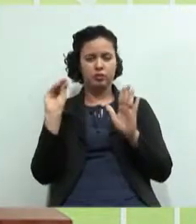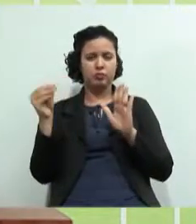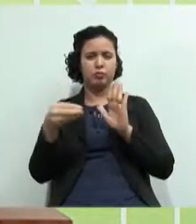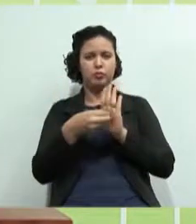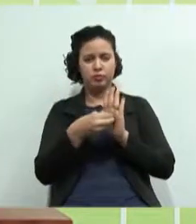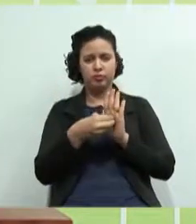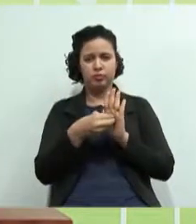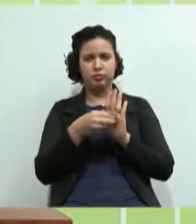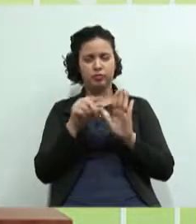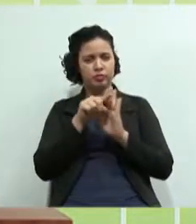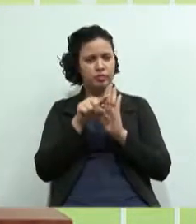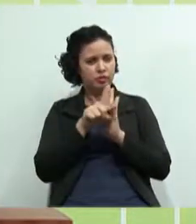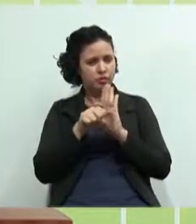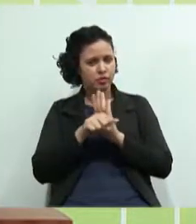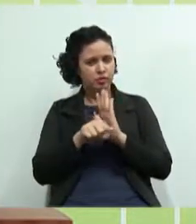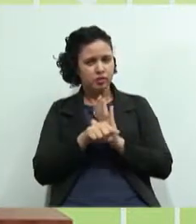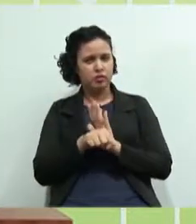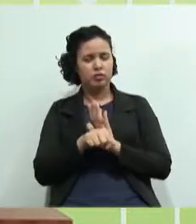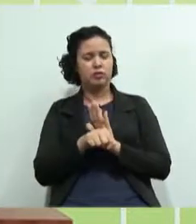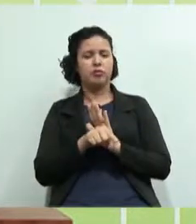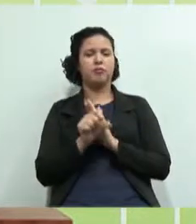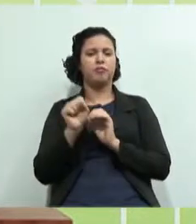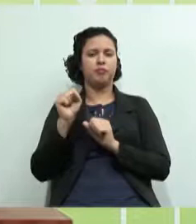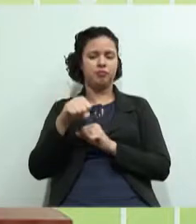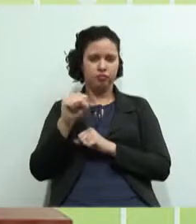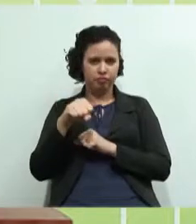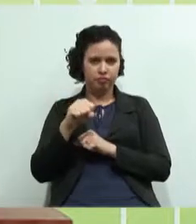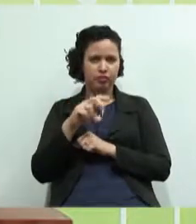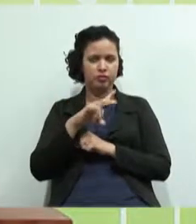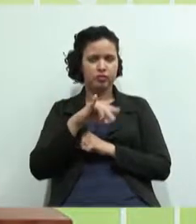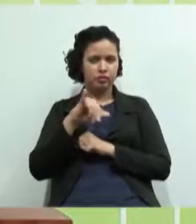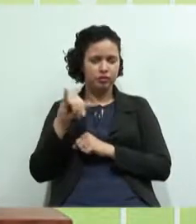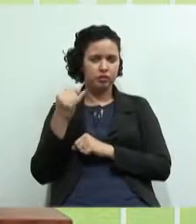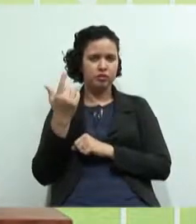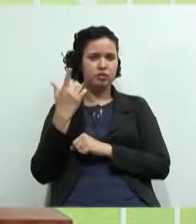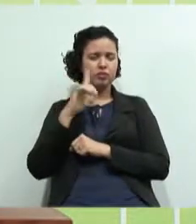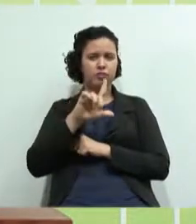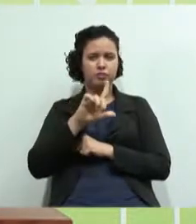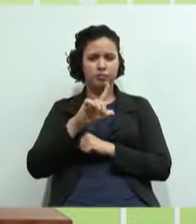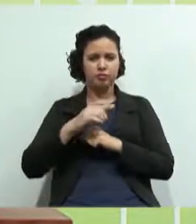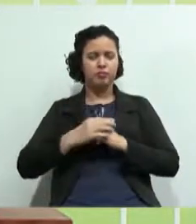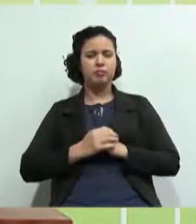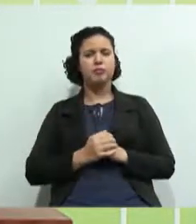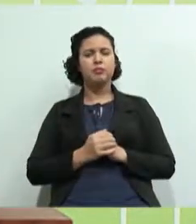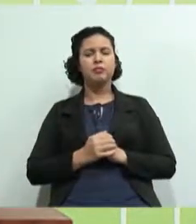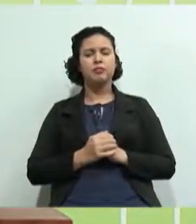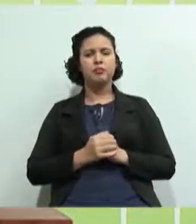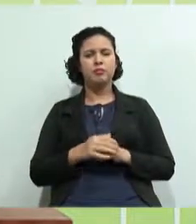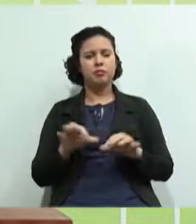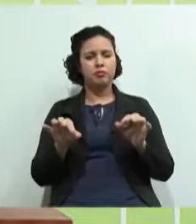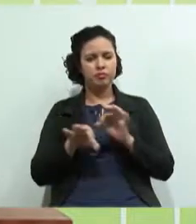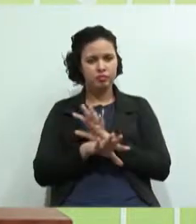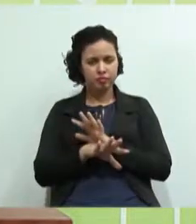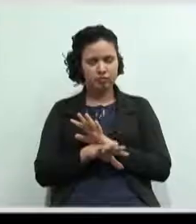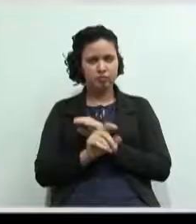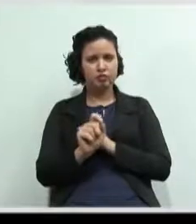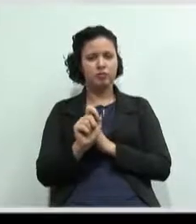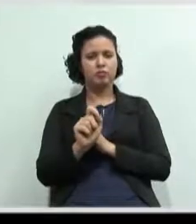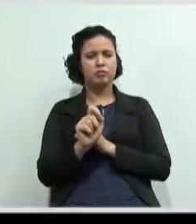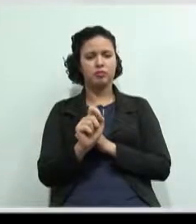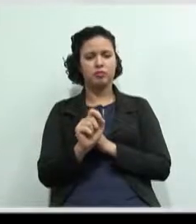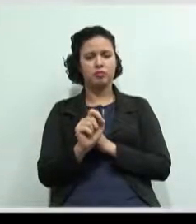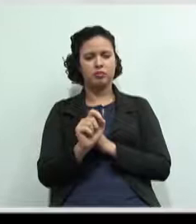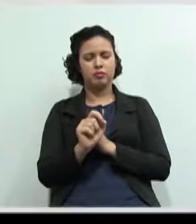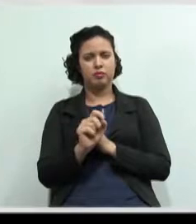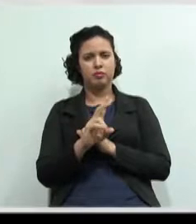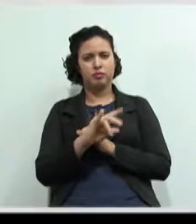essas perguntas no seu planejamento, com certeza você vai executar da melhor forma possível. E aí, então, concluindo aqui o planejamento, né, ele não